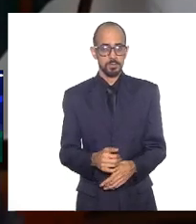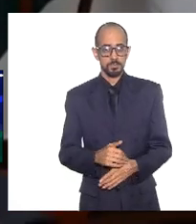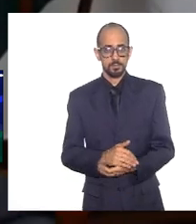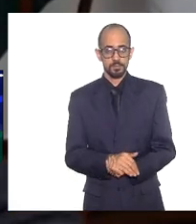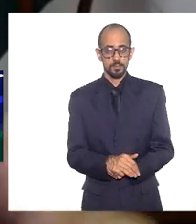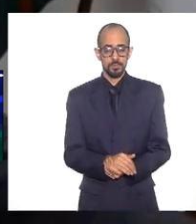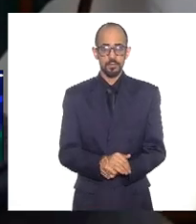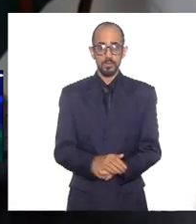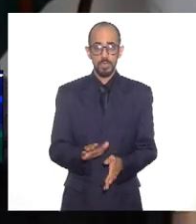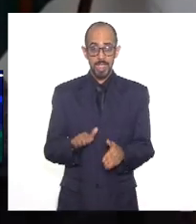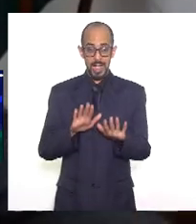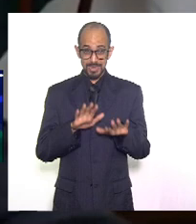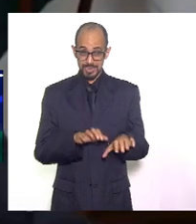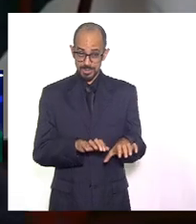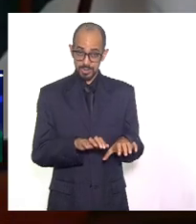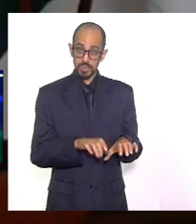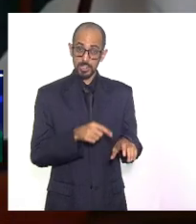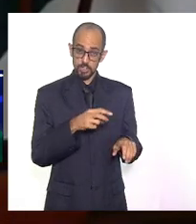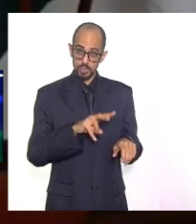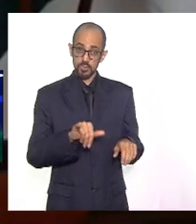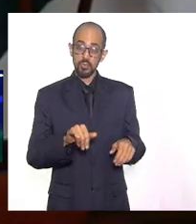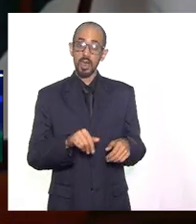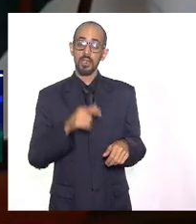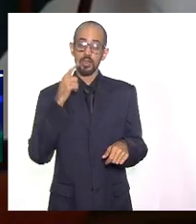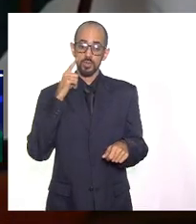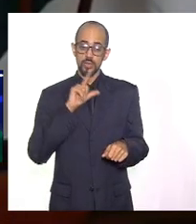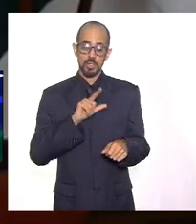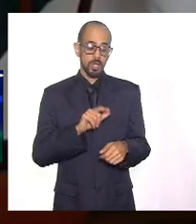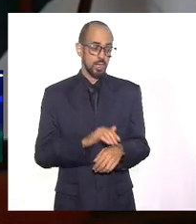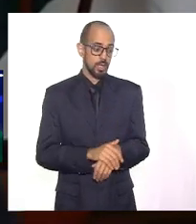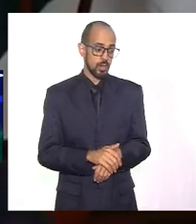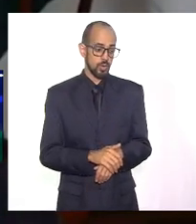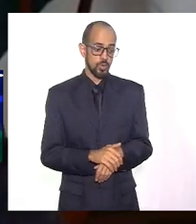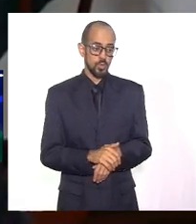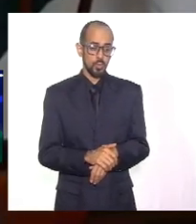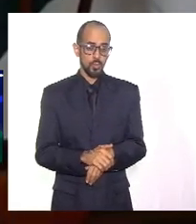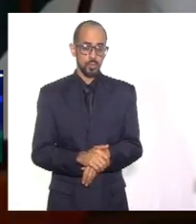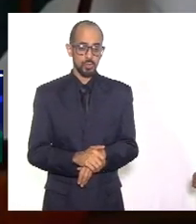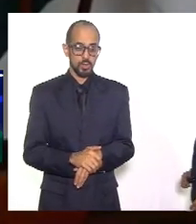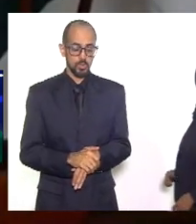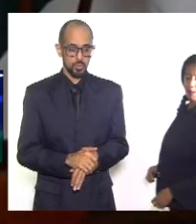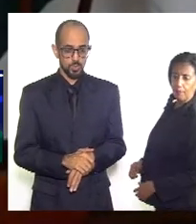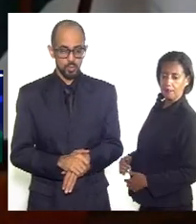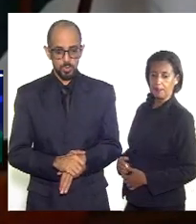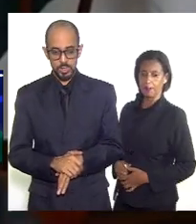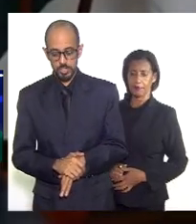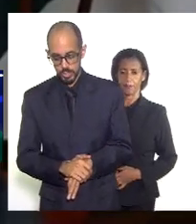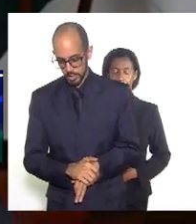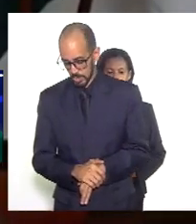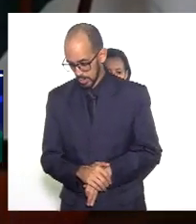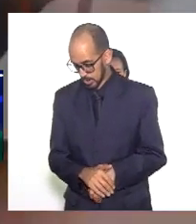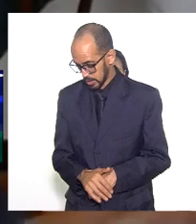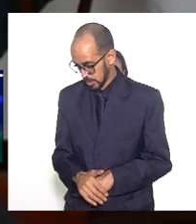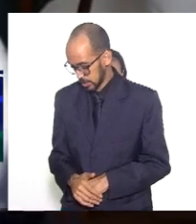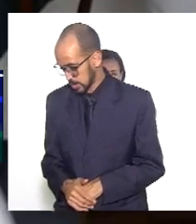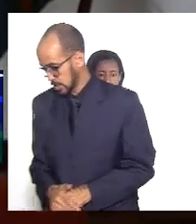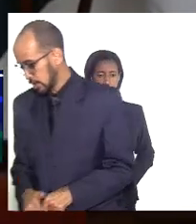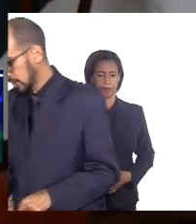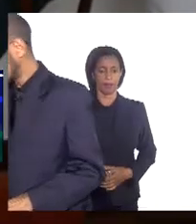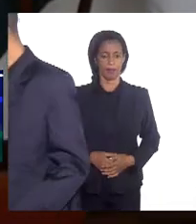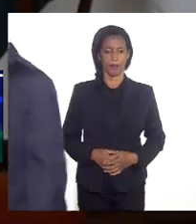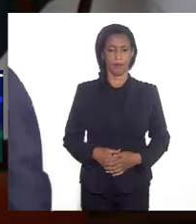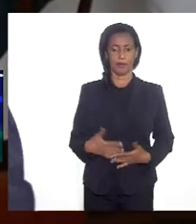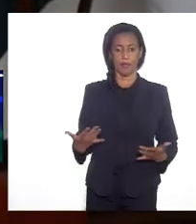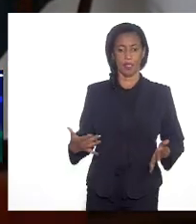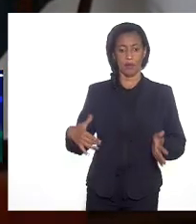E assim a gente vai ter menos negros no mundo do crime. Aliás, a gente vai ter menos qualquer um no mundo do